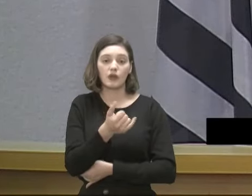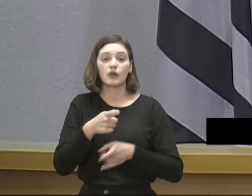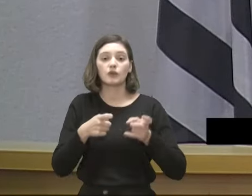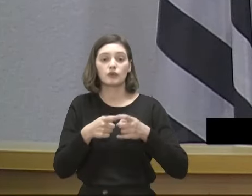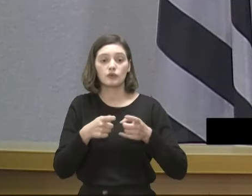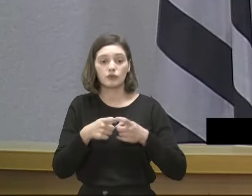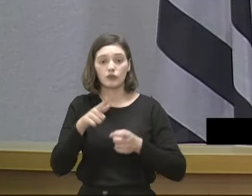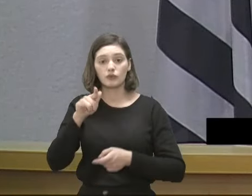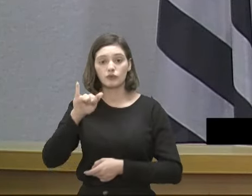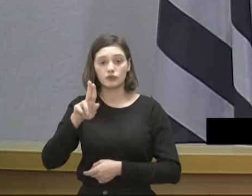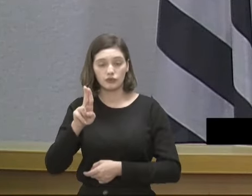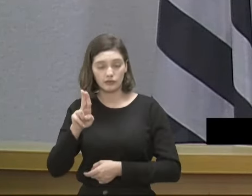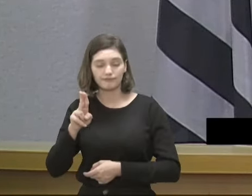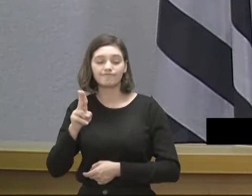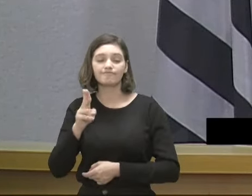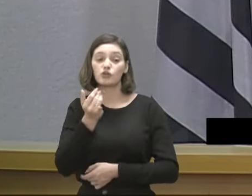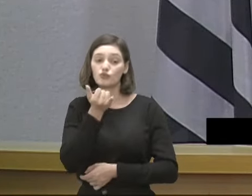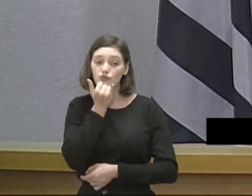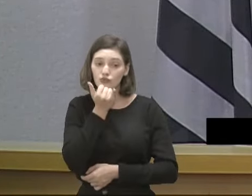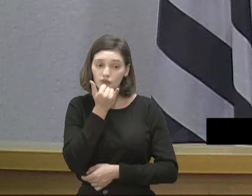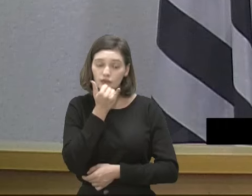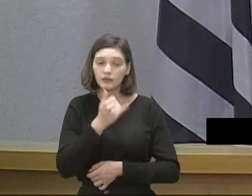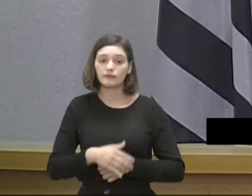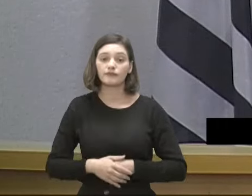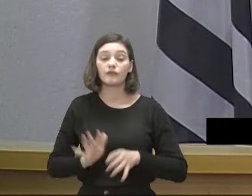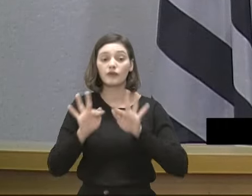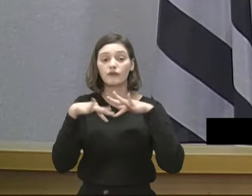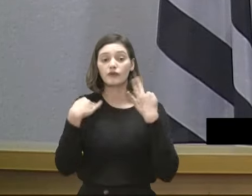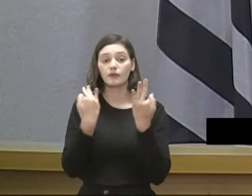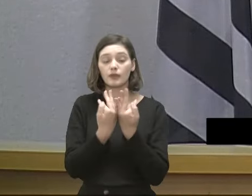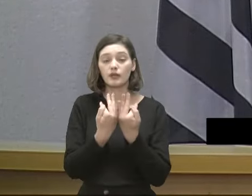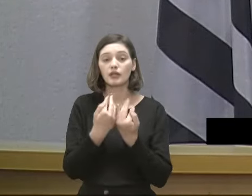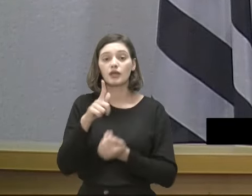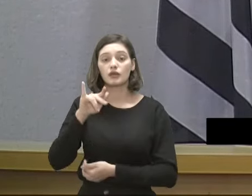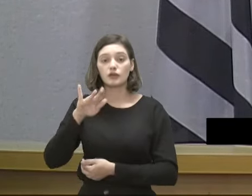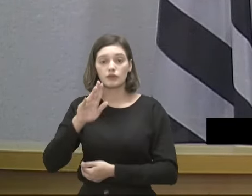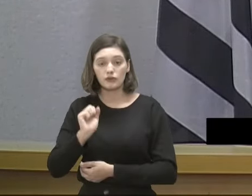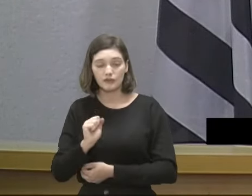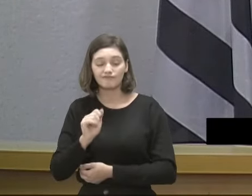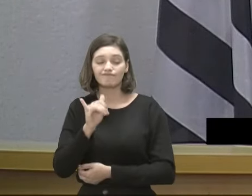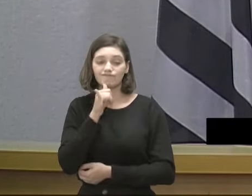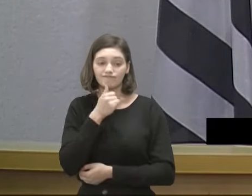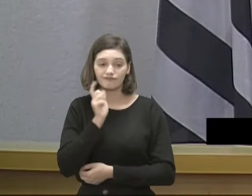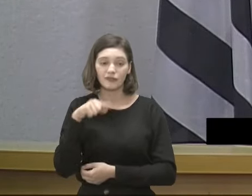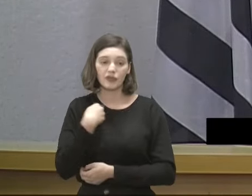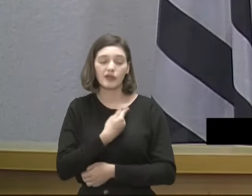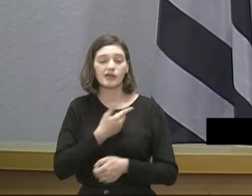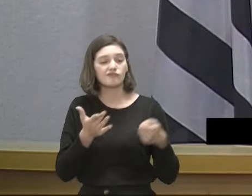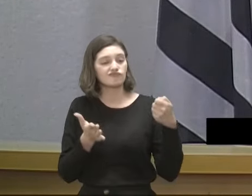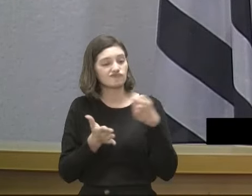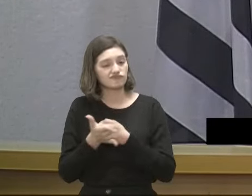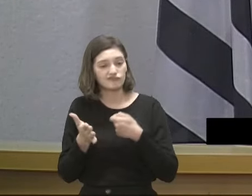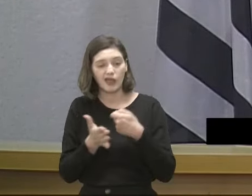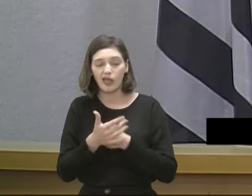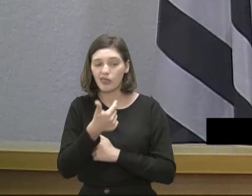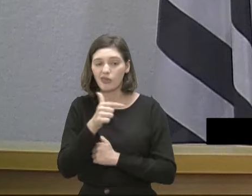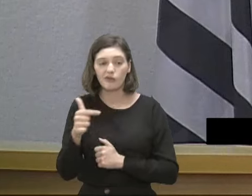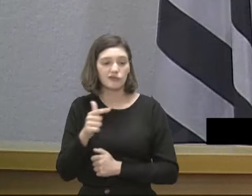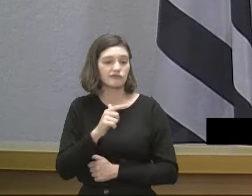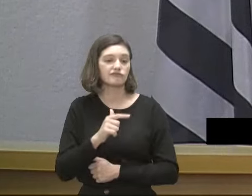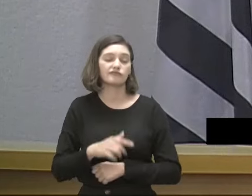falecido, desculpa, tá? Familiares do doutor Gil, infelizmente, nós tentamos, mas nós não obtivemos